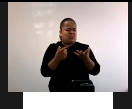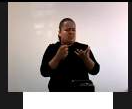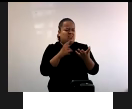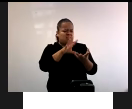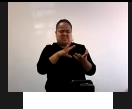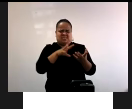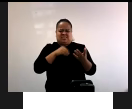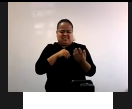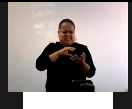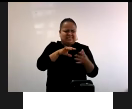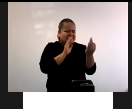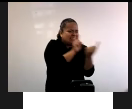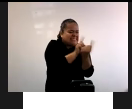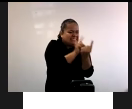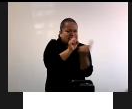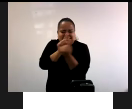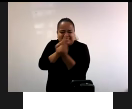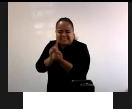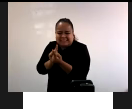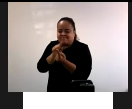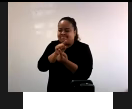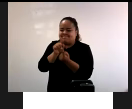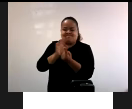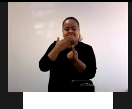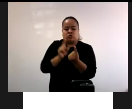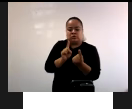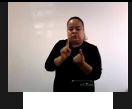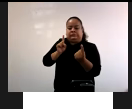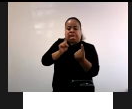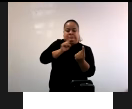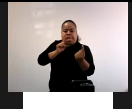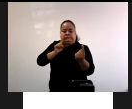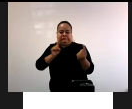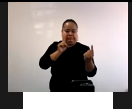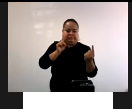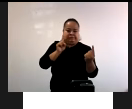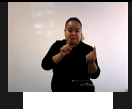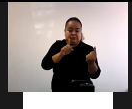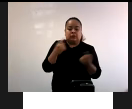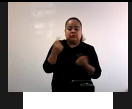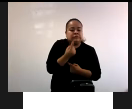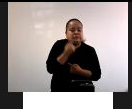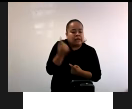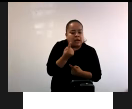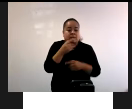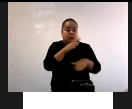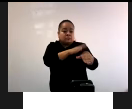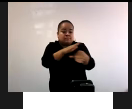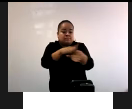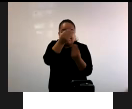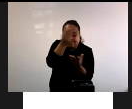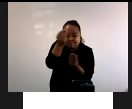à varíola deve ter um cuidado especial. Sempre lembramos a todos os participantes dos eventos sobre a sua